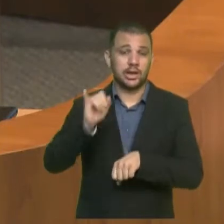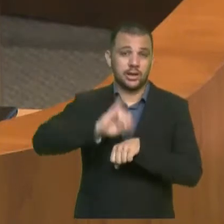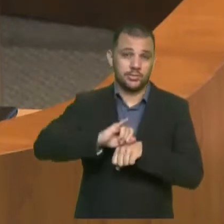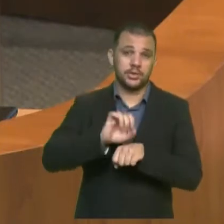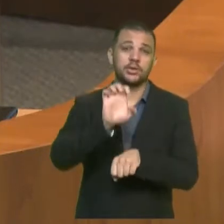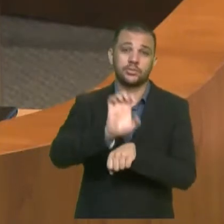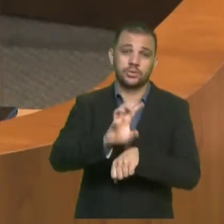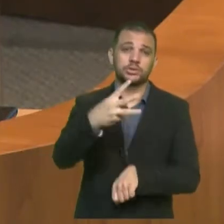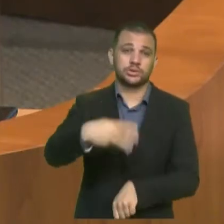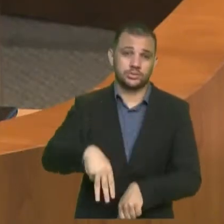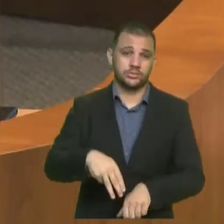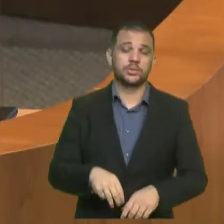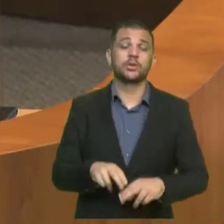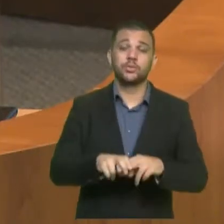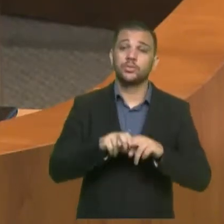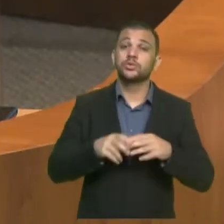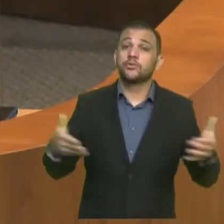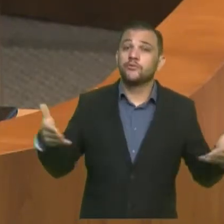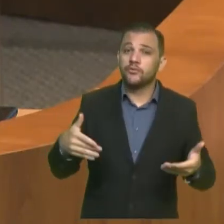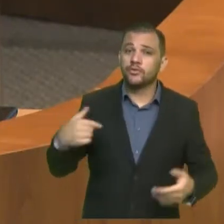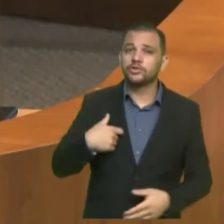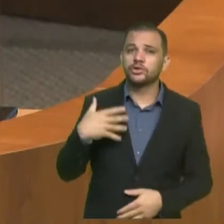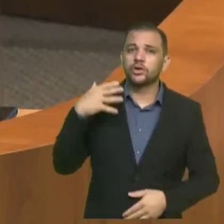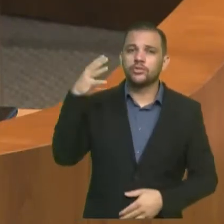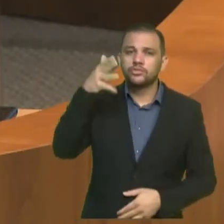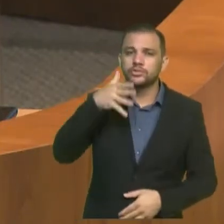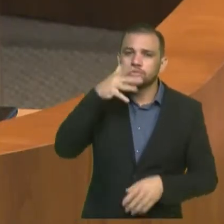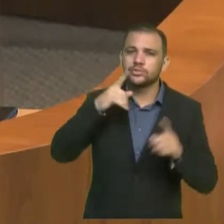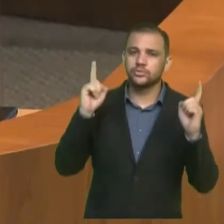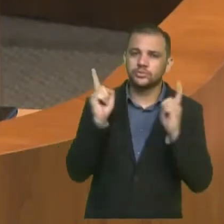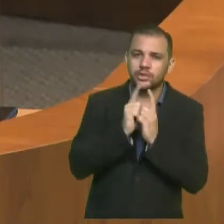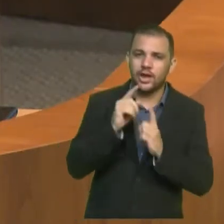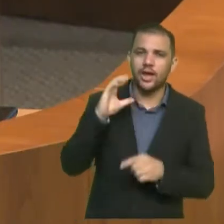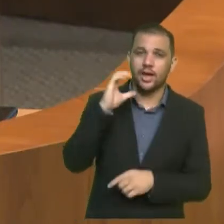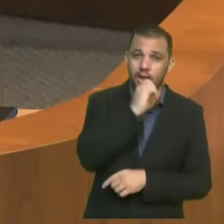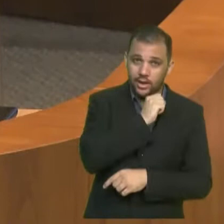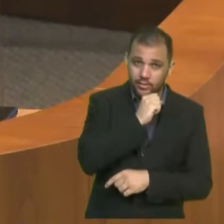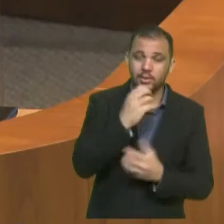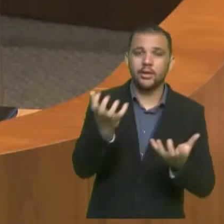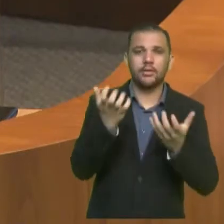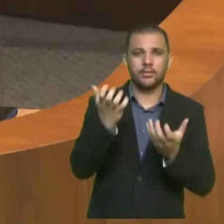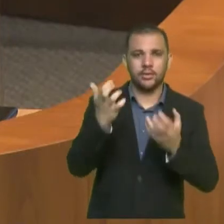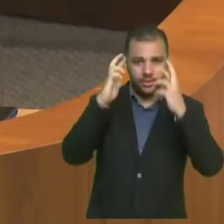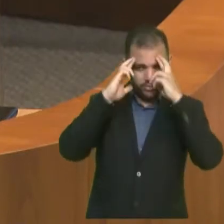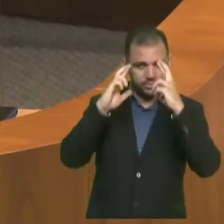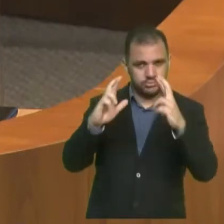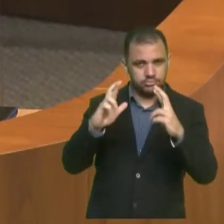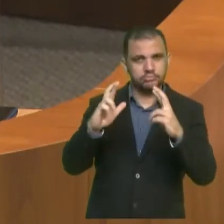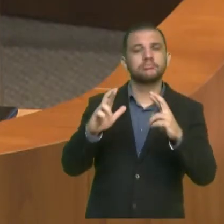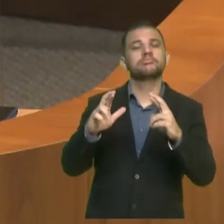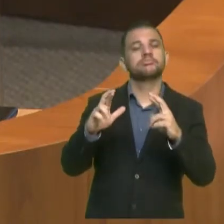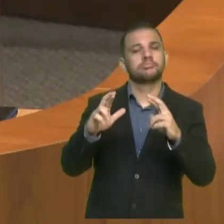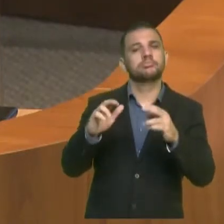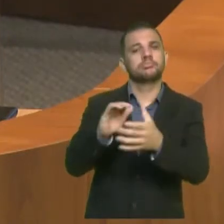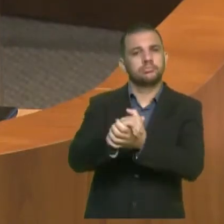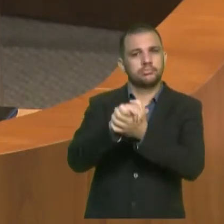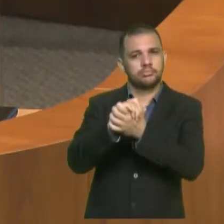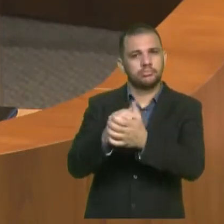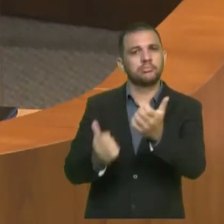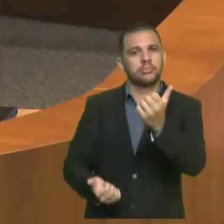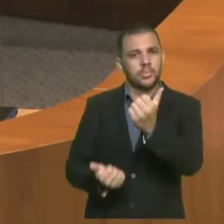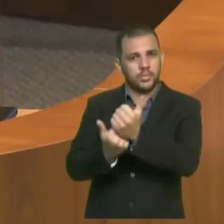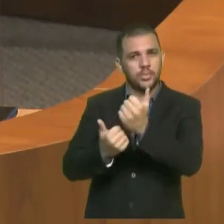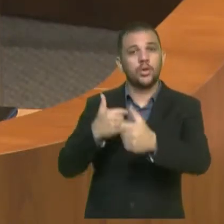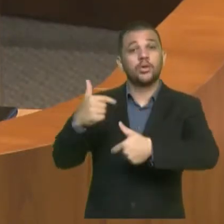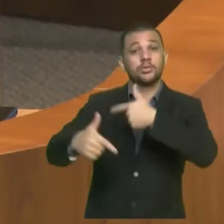de apoio, de reconhecimento ao trabalho que foi feito pelo prefeito Edivaldo. Não digo isso